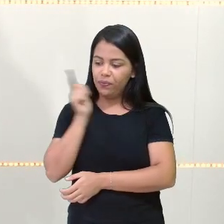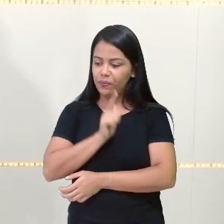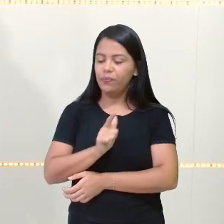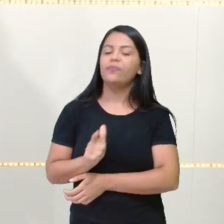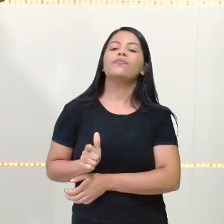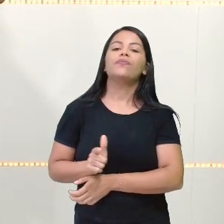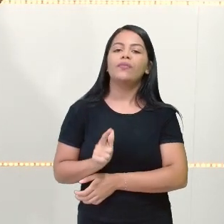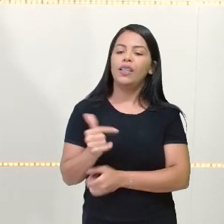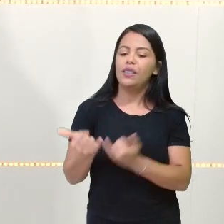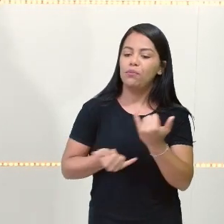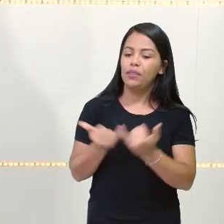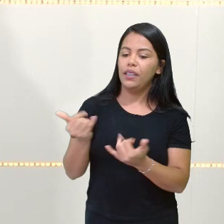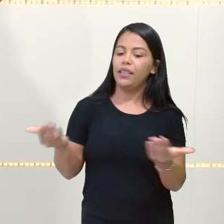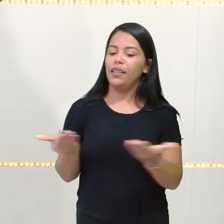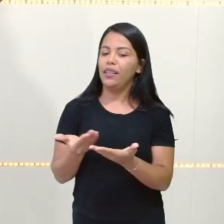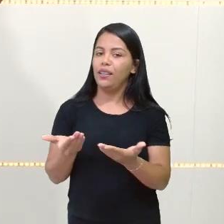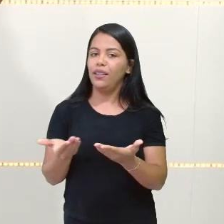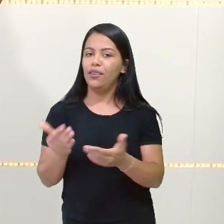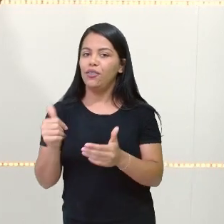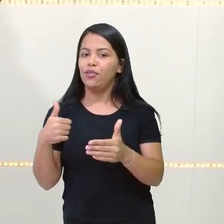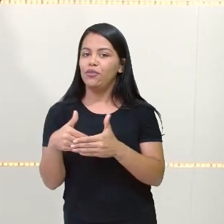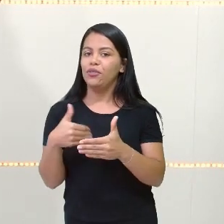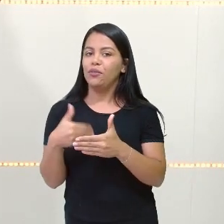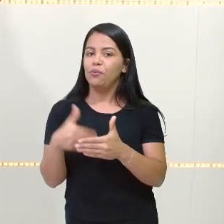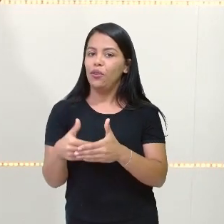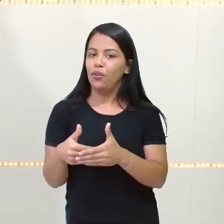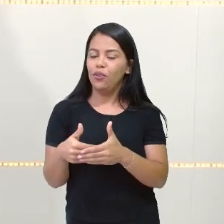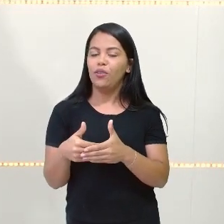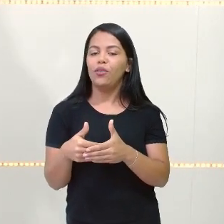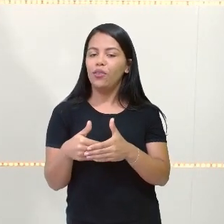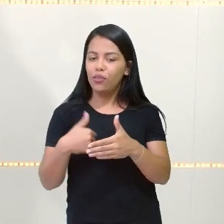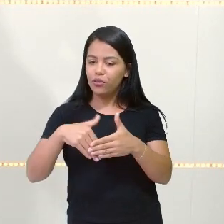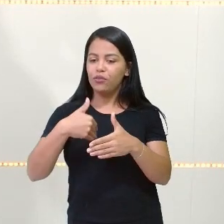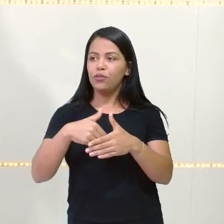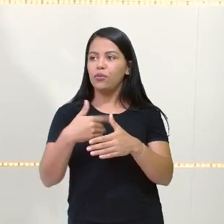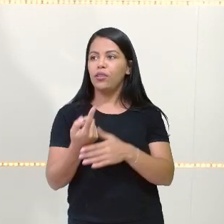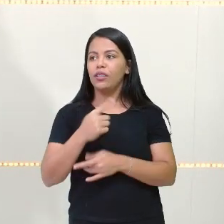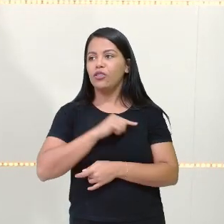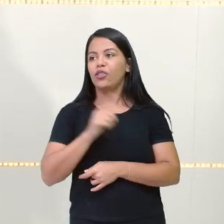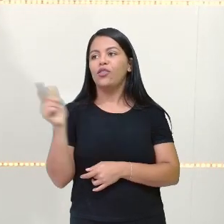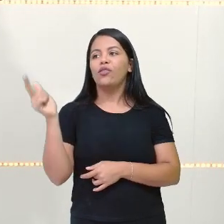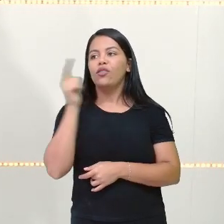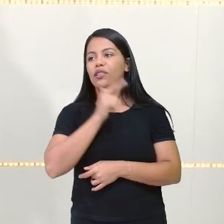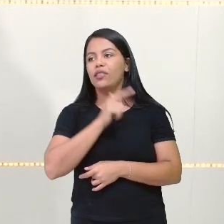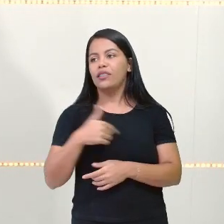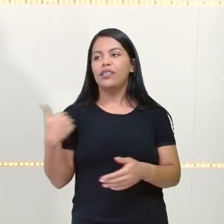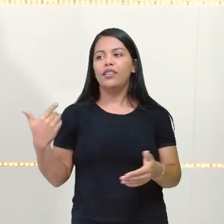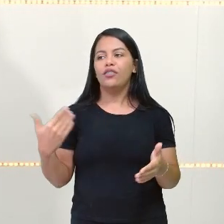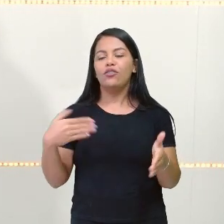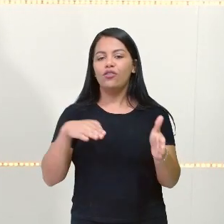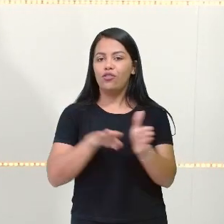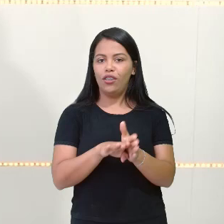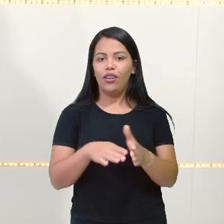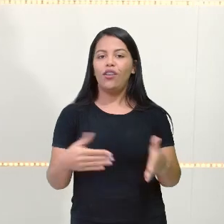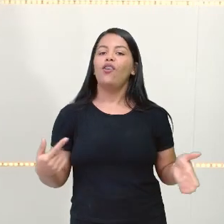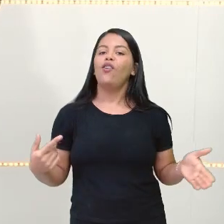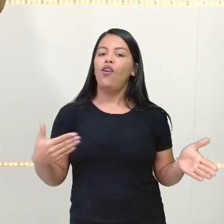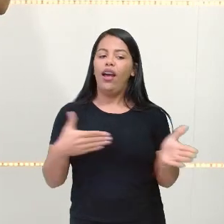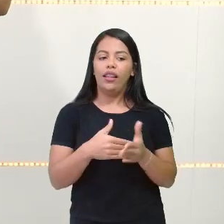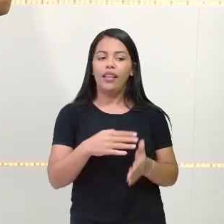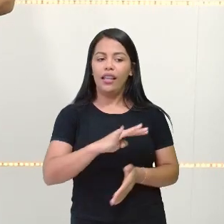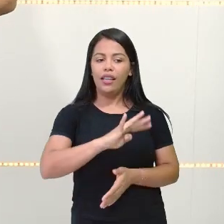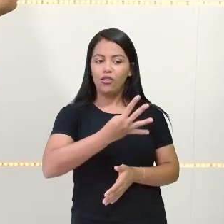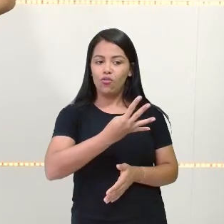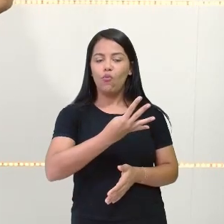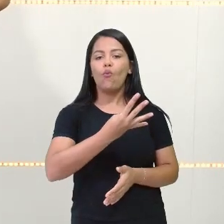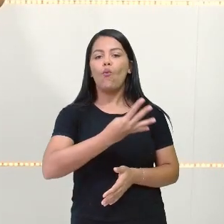Nessa brincadeira aí de futebol, nessa brincadeira de jogar bola, a gente conseguiu chegar até as quartas. Isso, a gente está nas